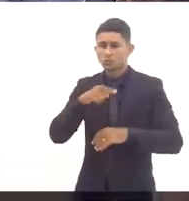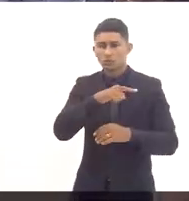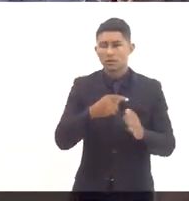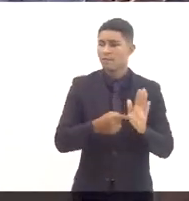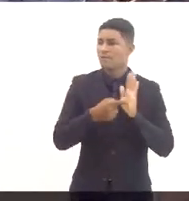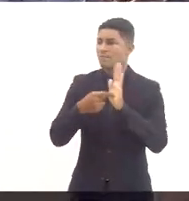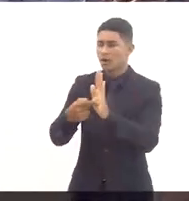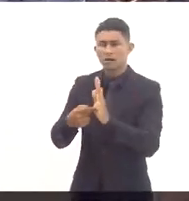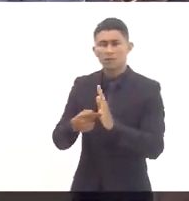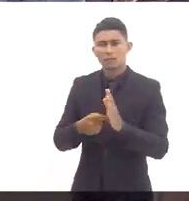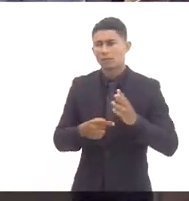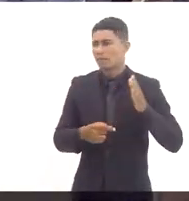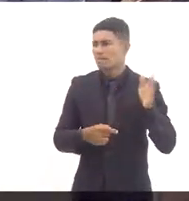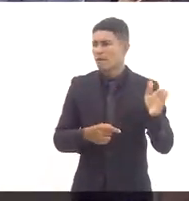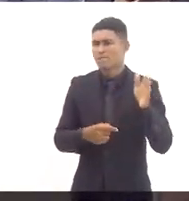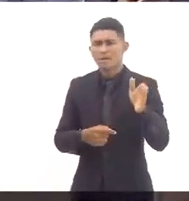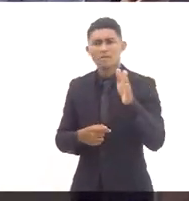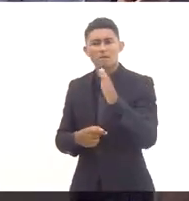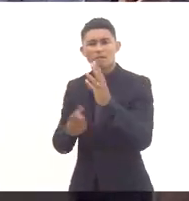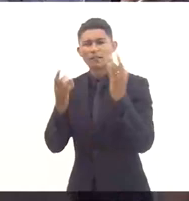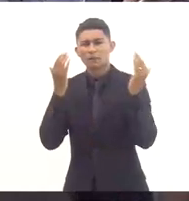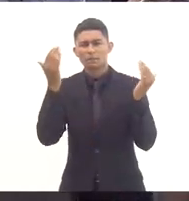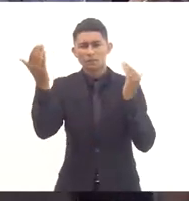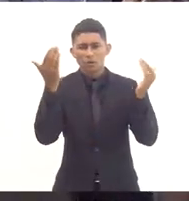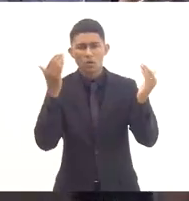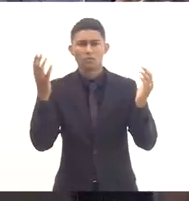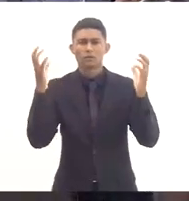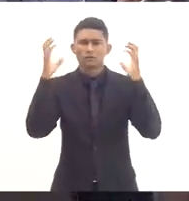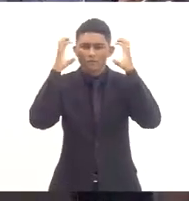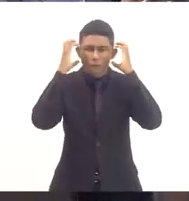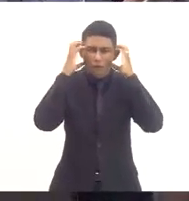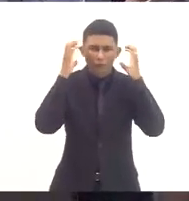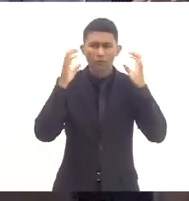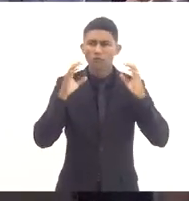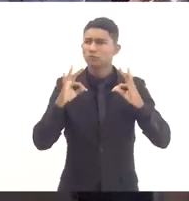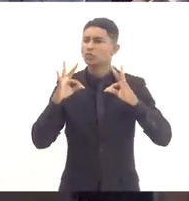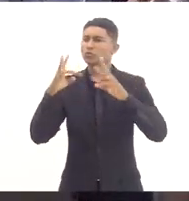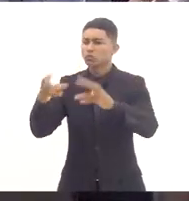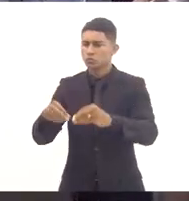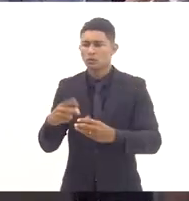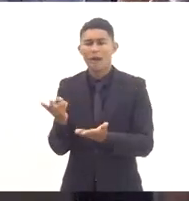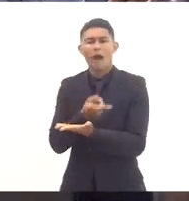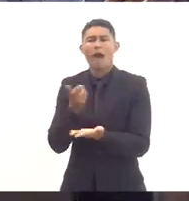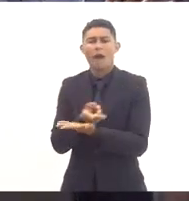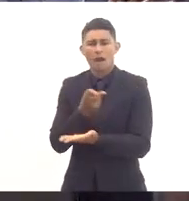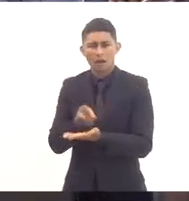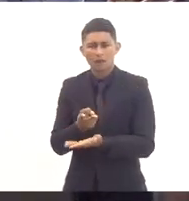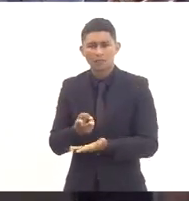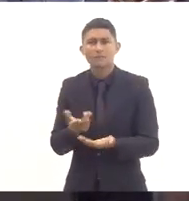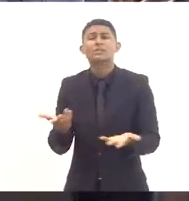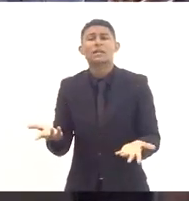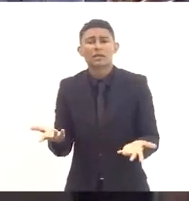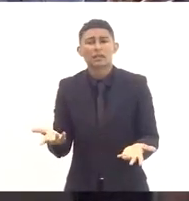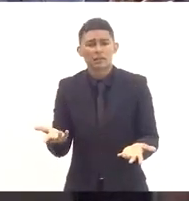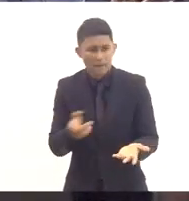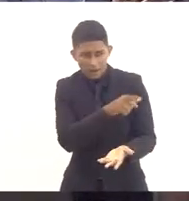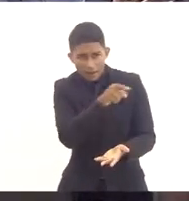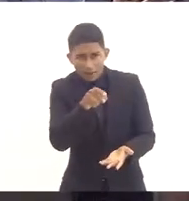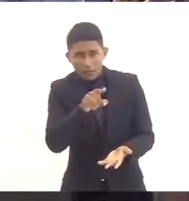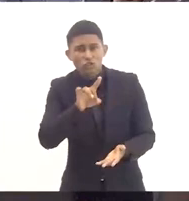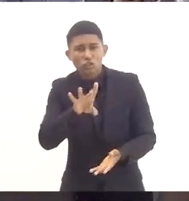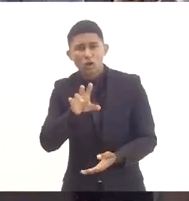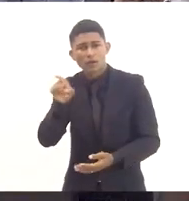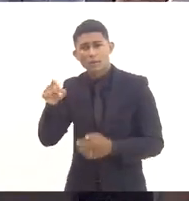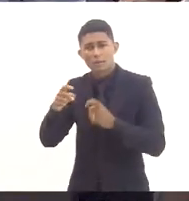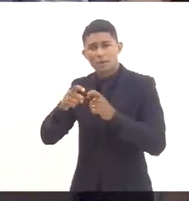passa todo psicólogo forno que ele já passou eles estão errados e somente o médico do INSS